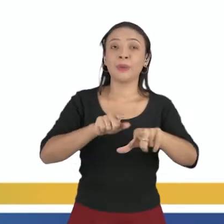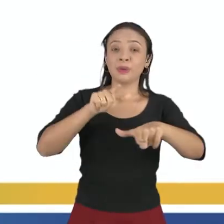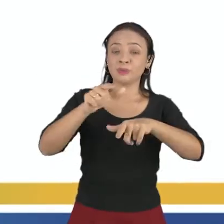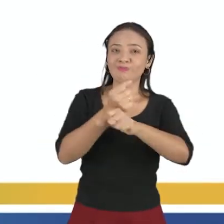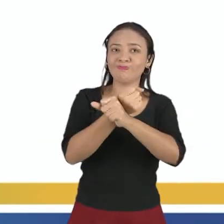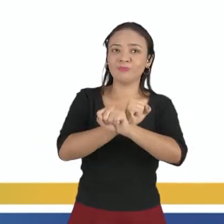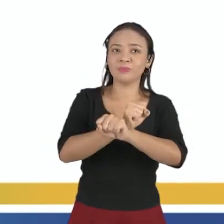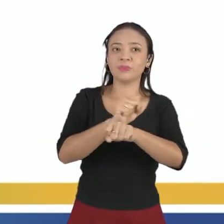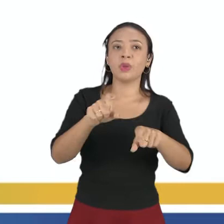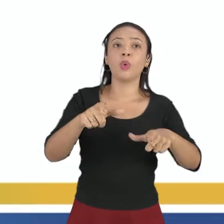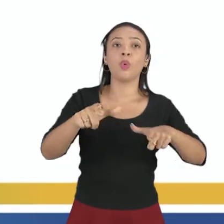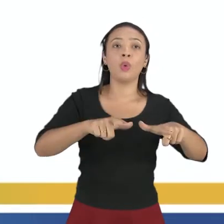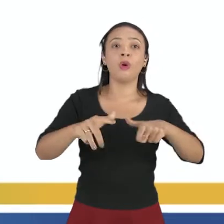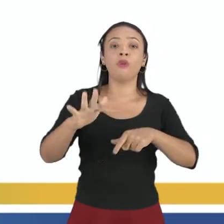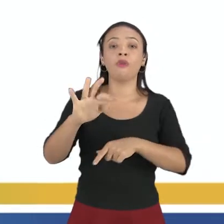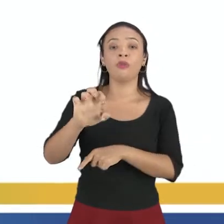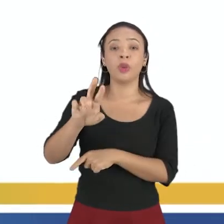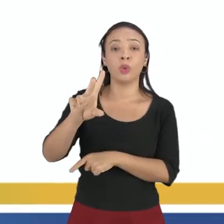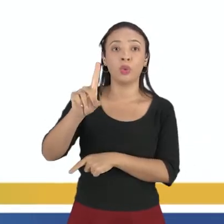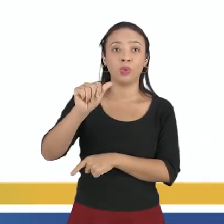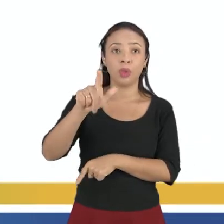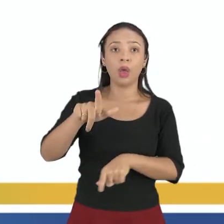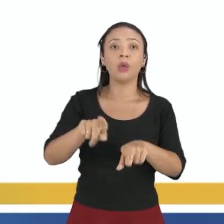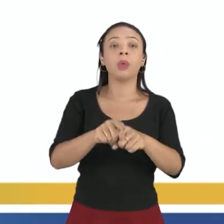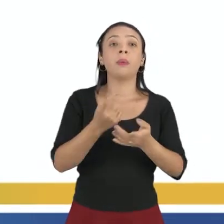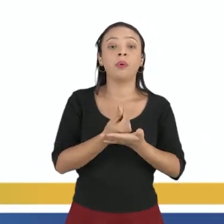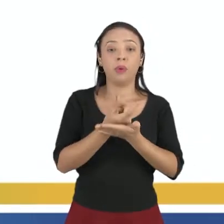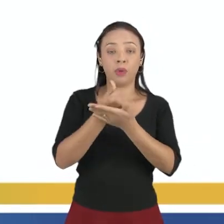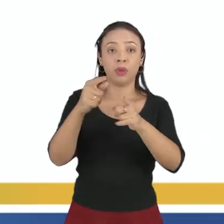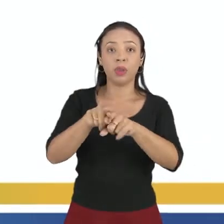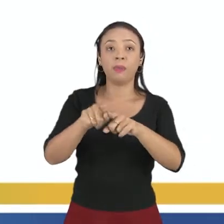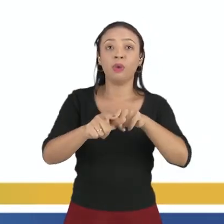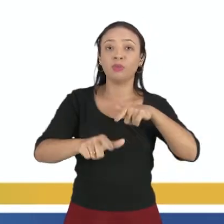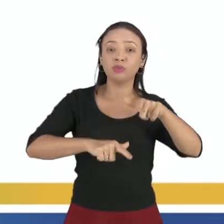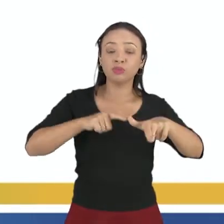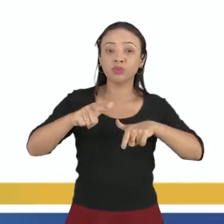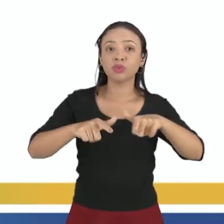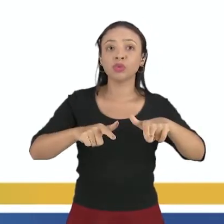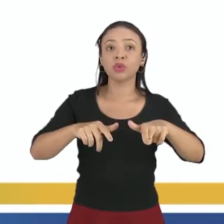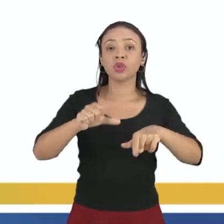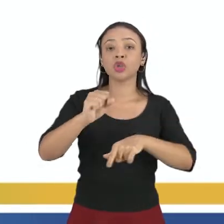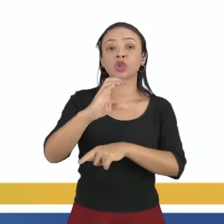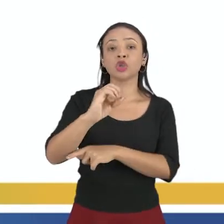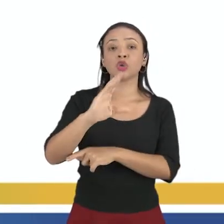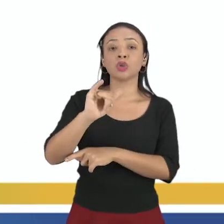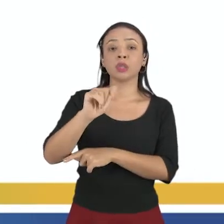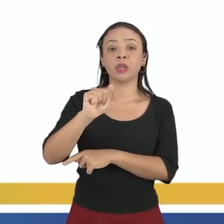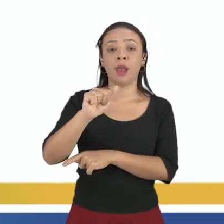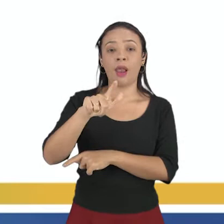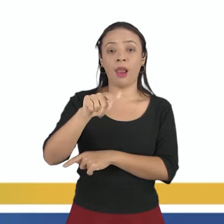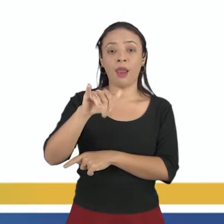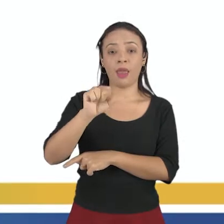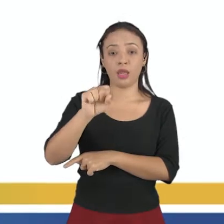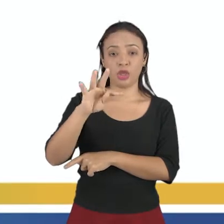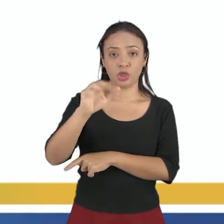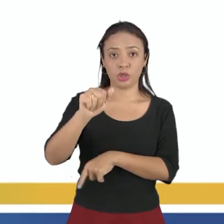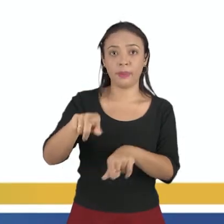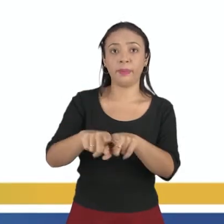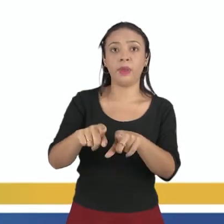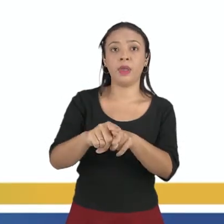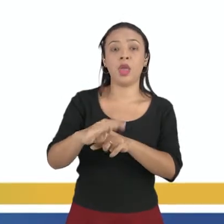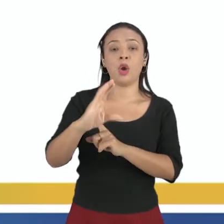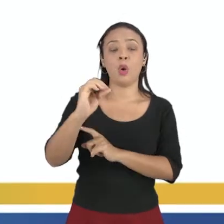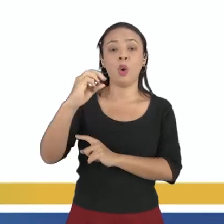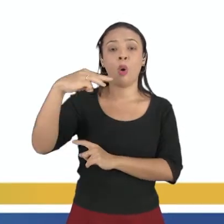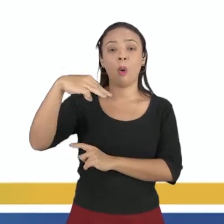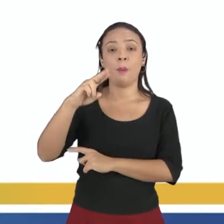escravo, trabalho feudal, trabalho capitalista e o trabalho socialista comunista. Esses são os tipos de trabalho que